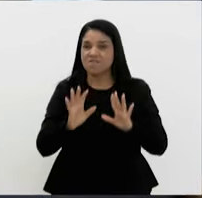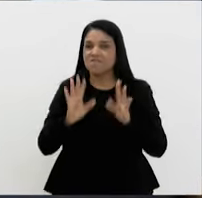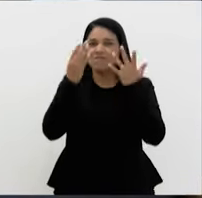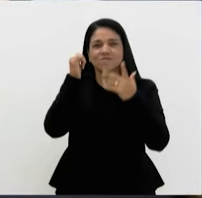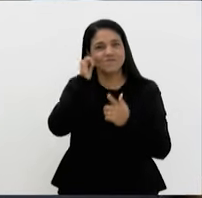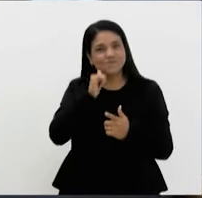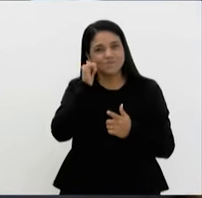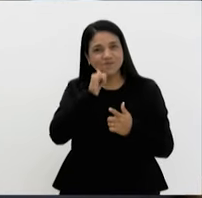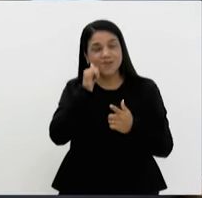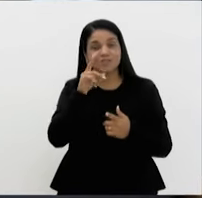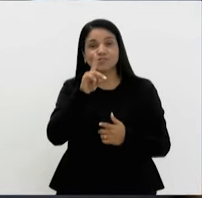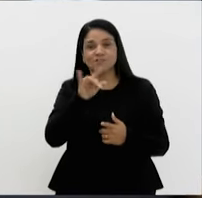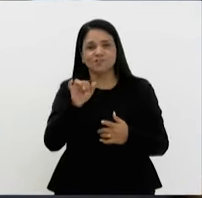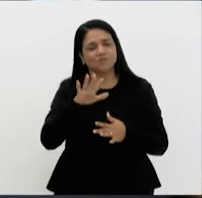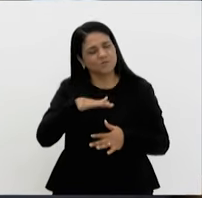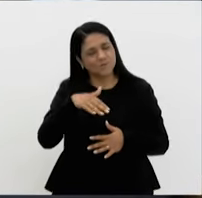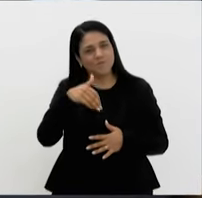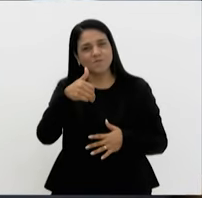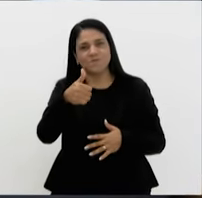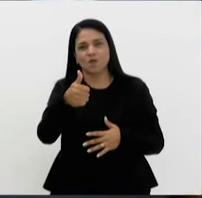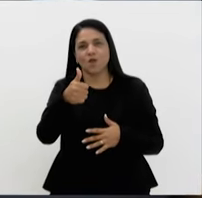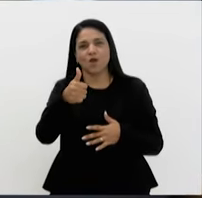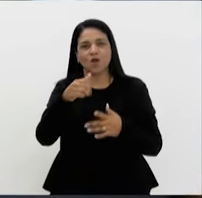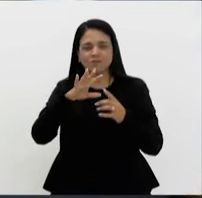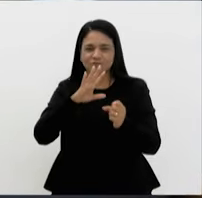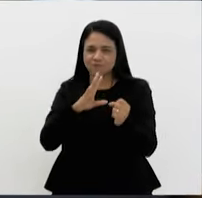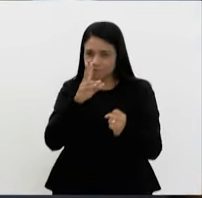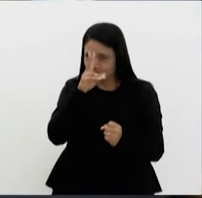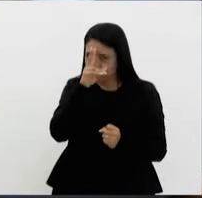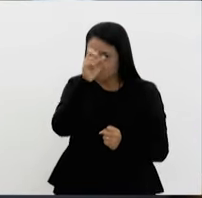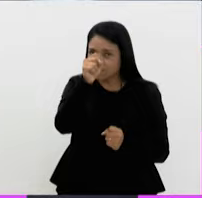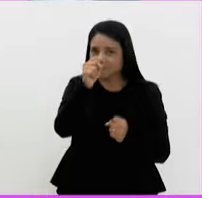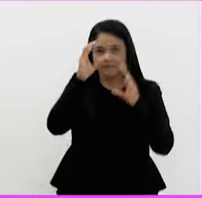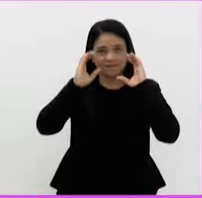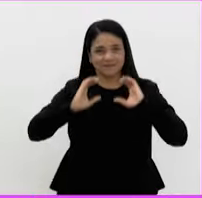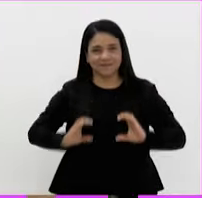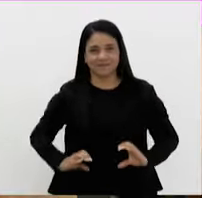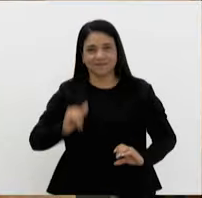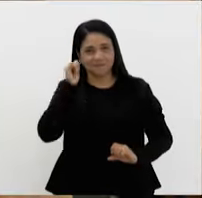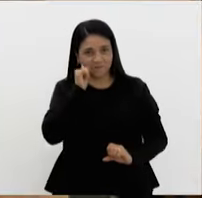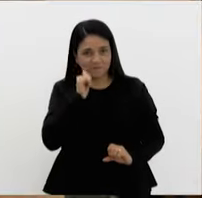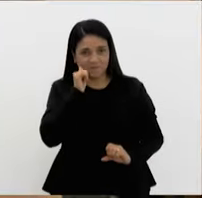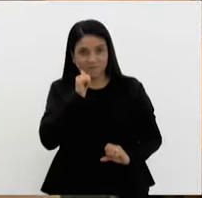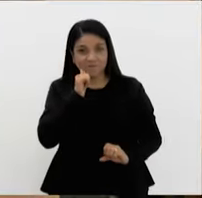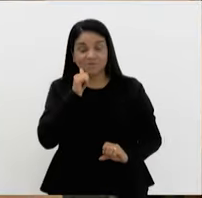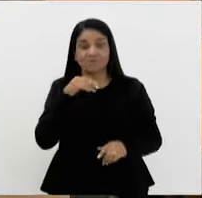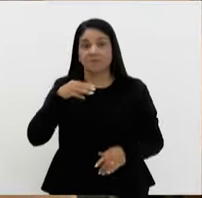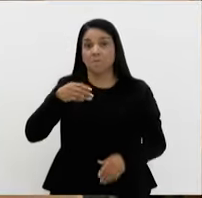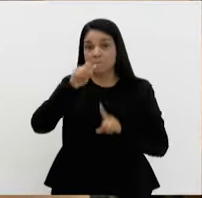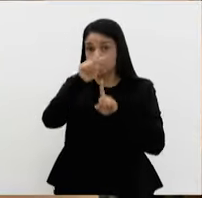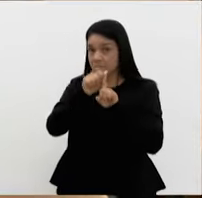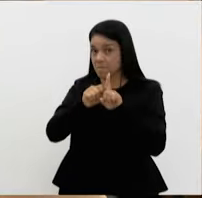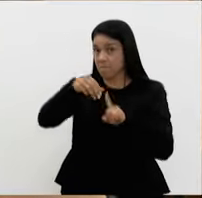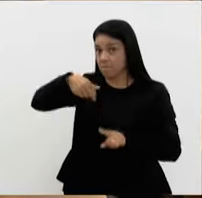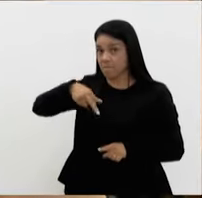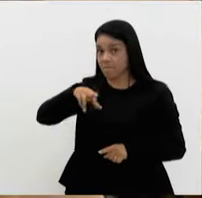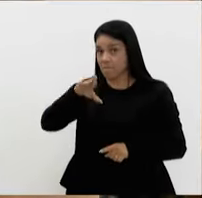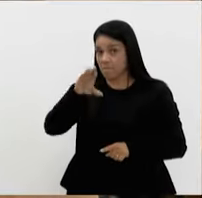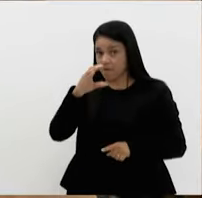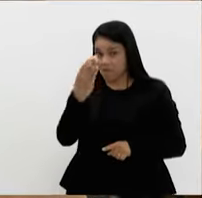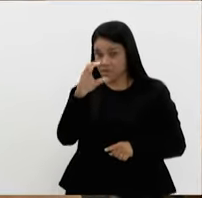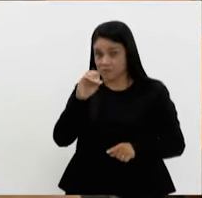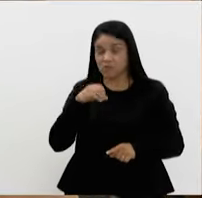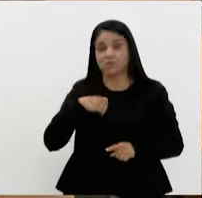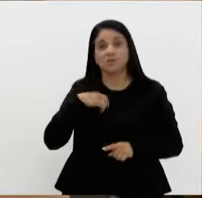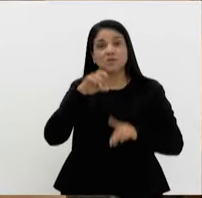mulheres e que dias venham de fortalecimento para a cidadania feminina. Março é um mês especial porque ele é